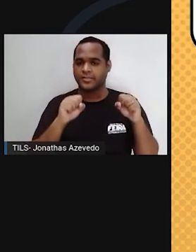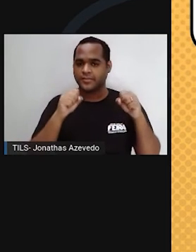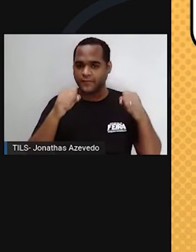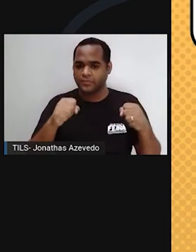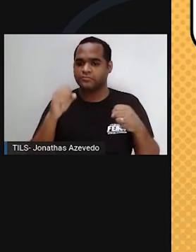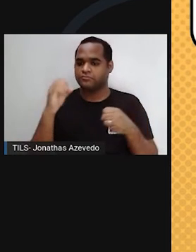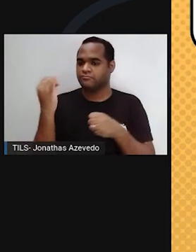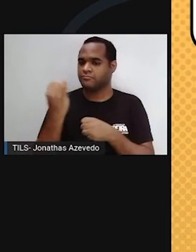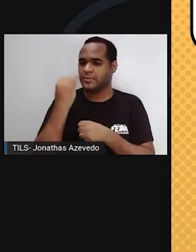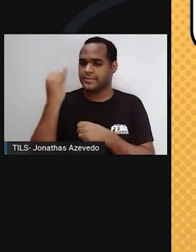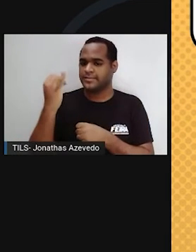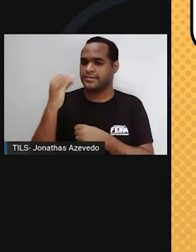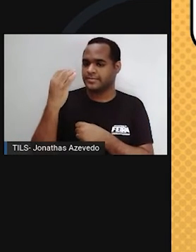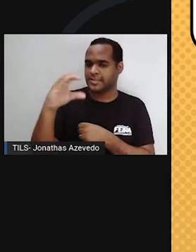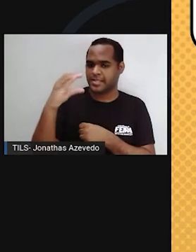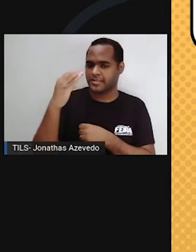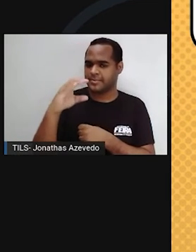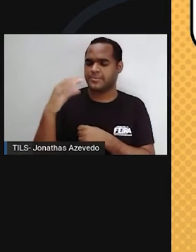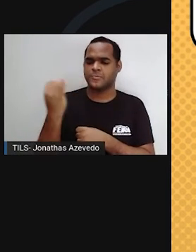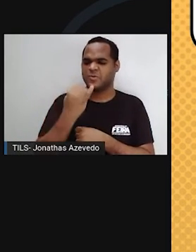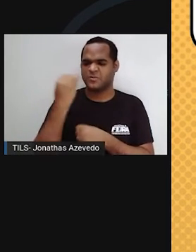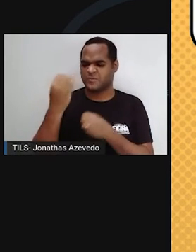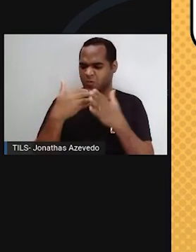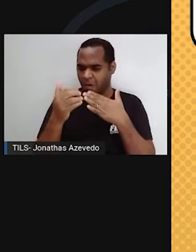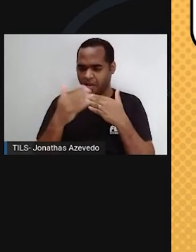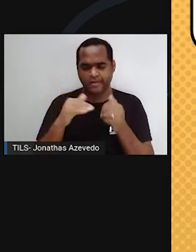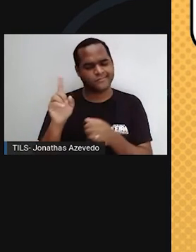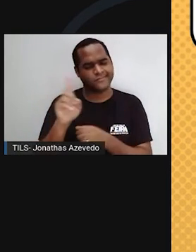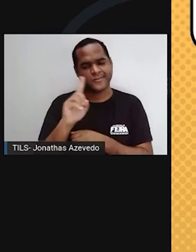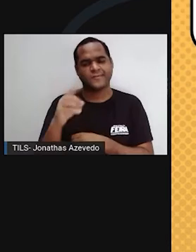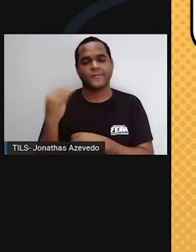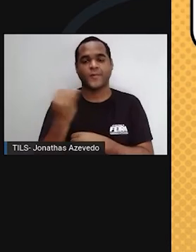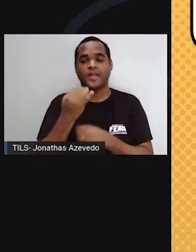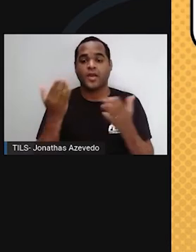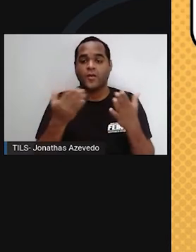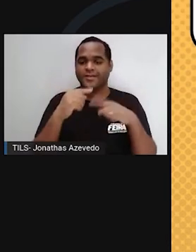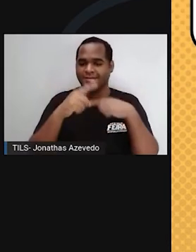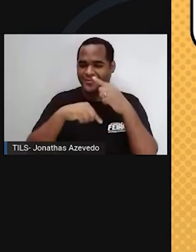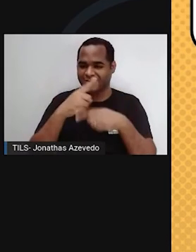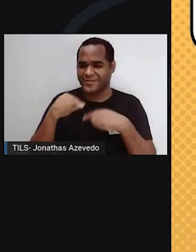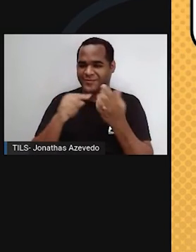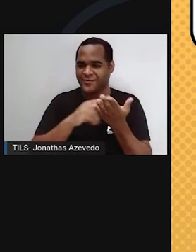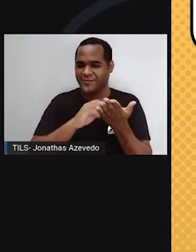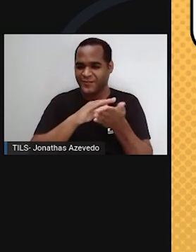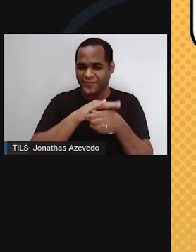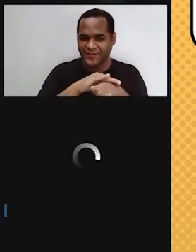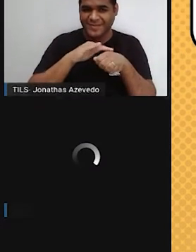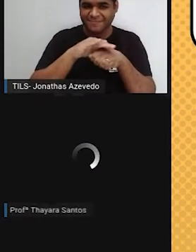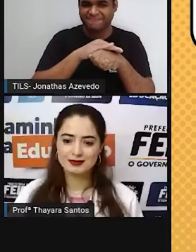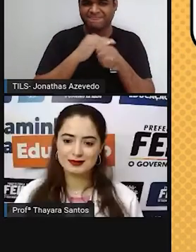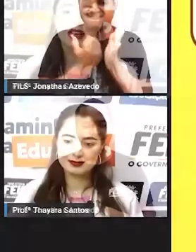da ciência nunca é em vão. Por hora é só, pessoal. Nos vemos na próxima.